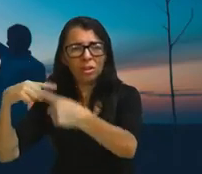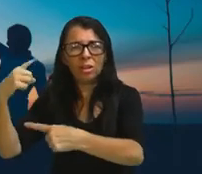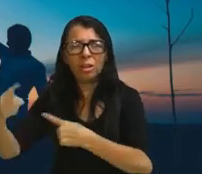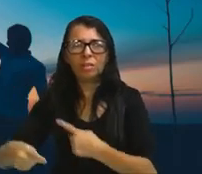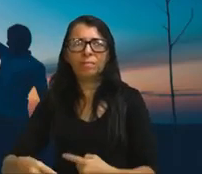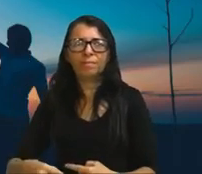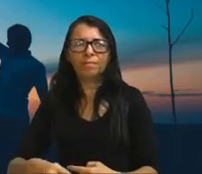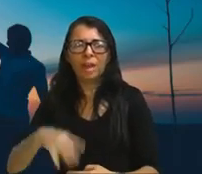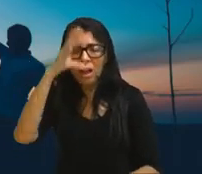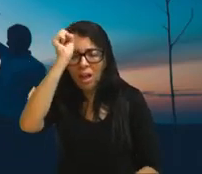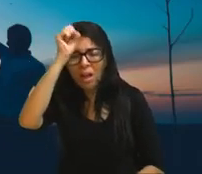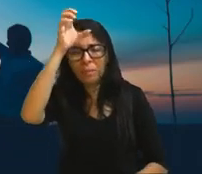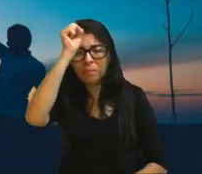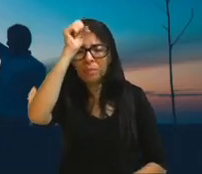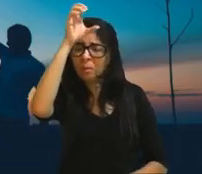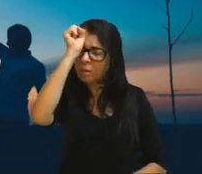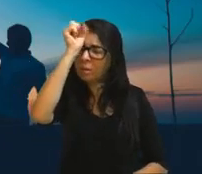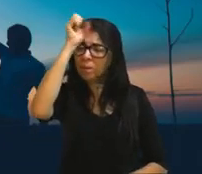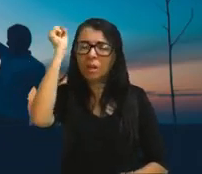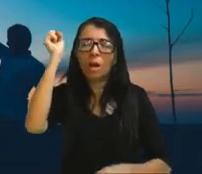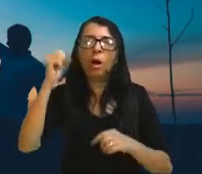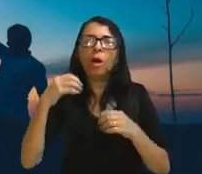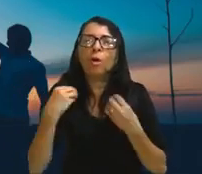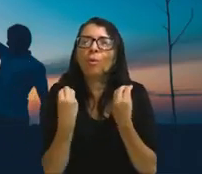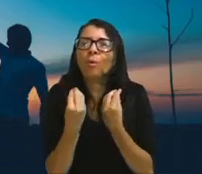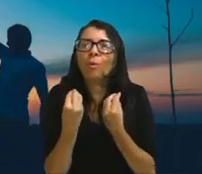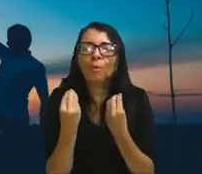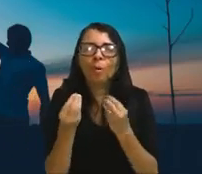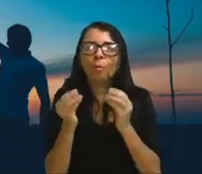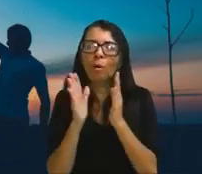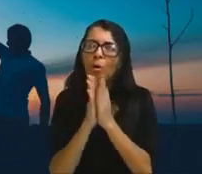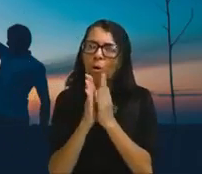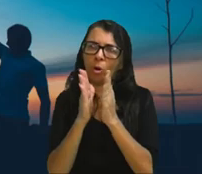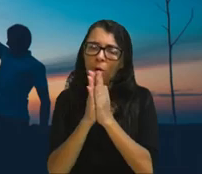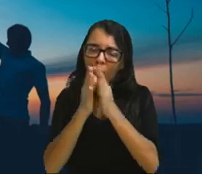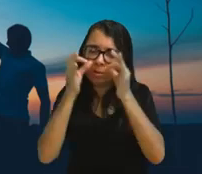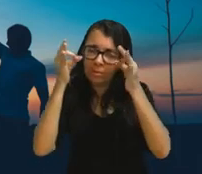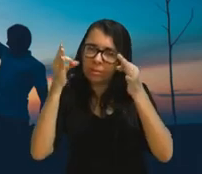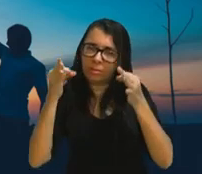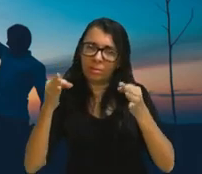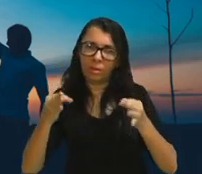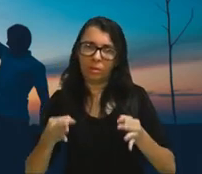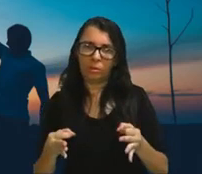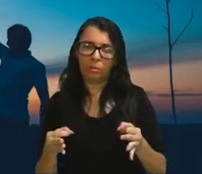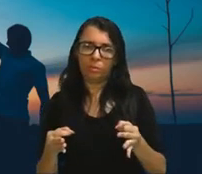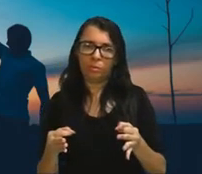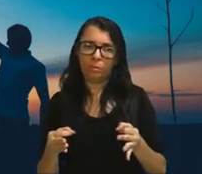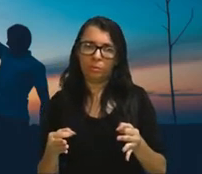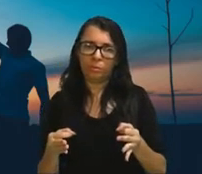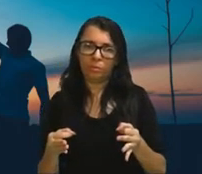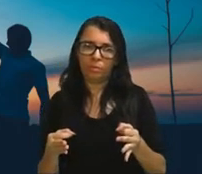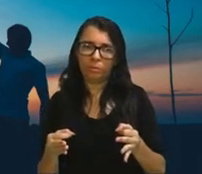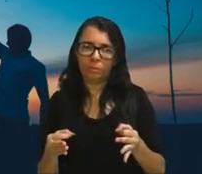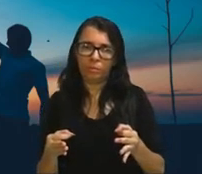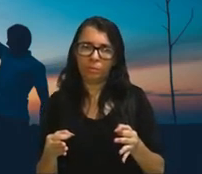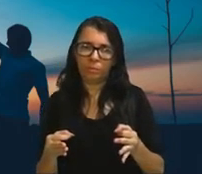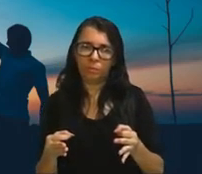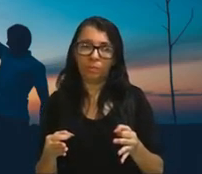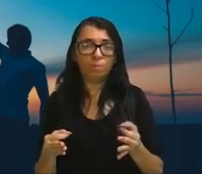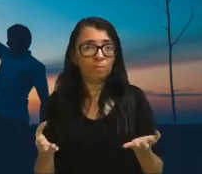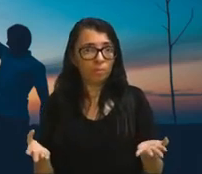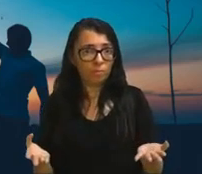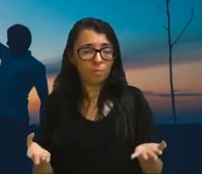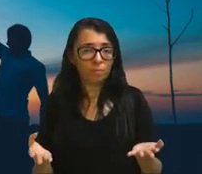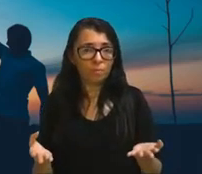uma mão e com a outra tiramos de volta. Nós entregamos nossos filhos para que Deus cuide dos nossos filhos,